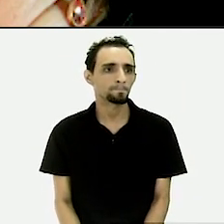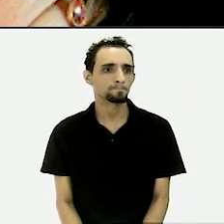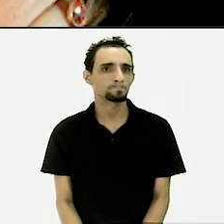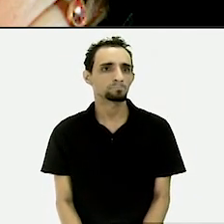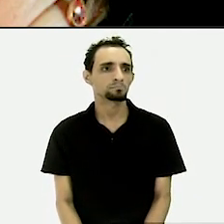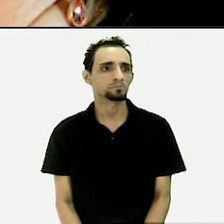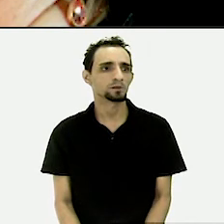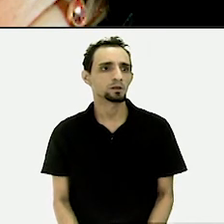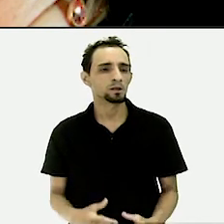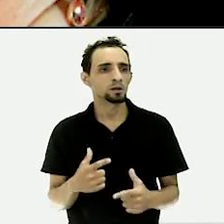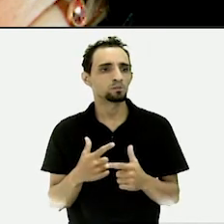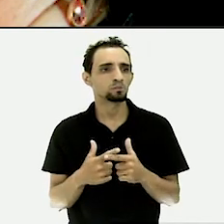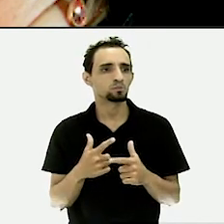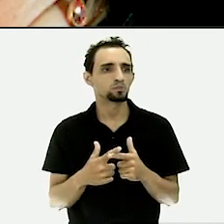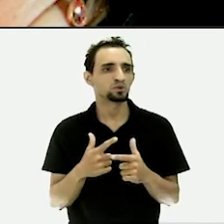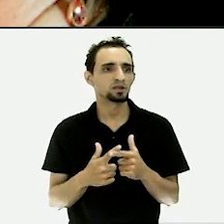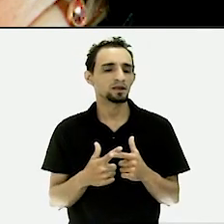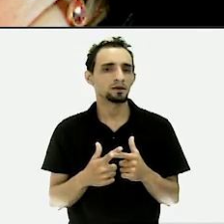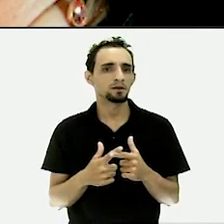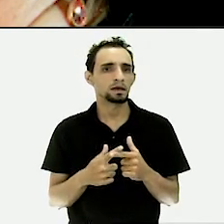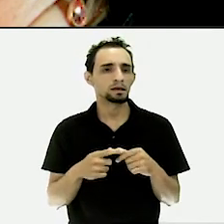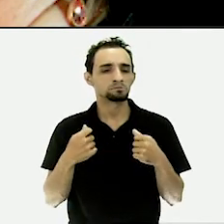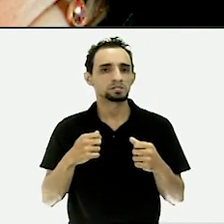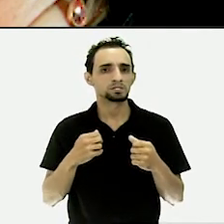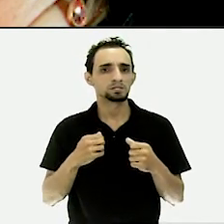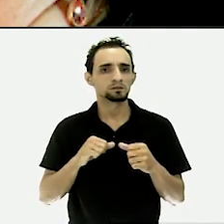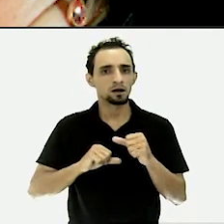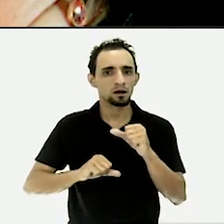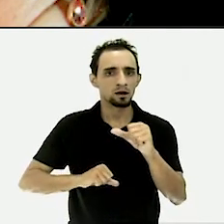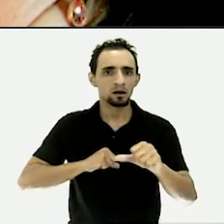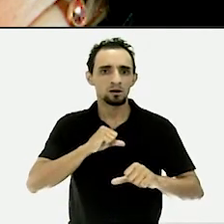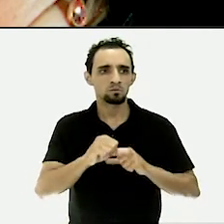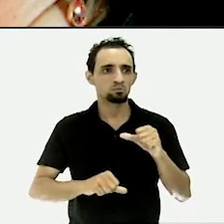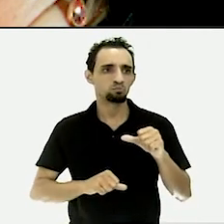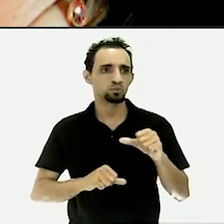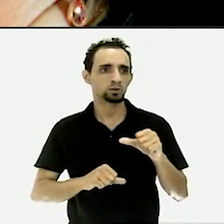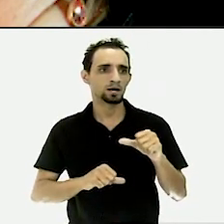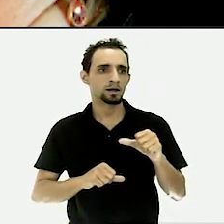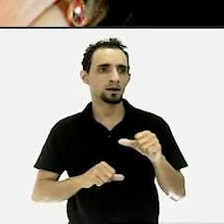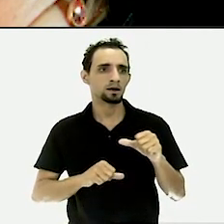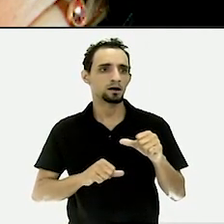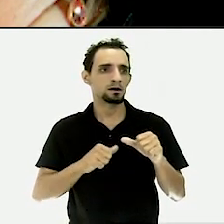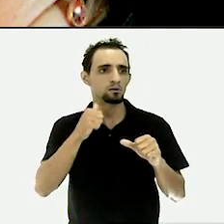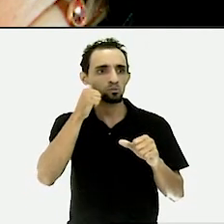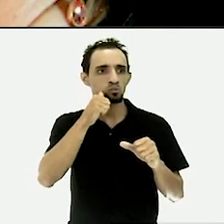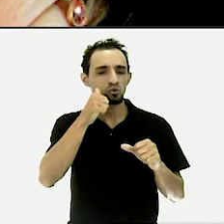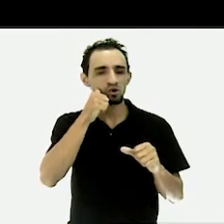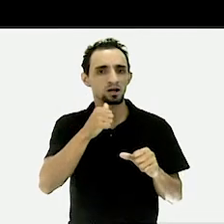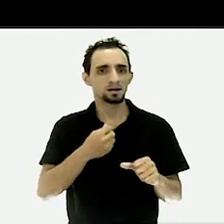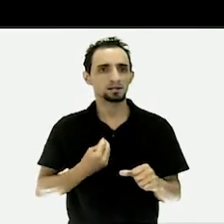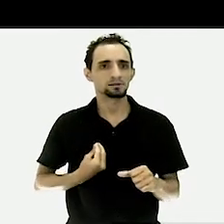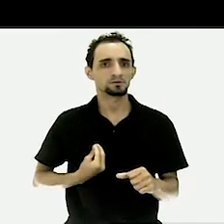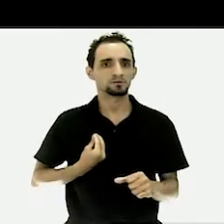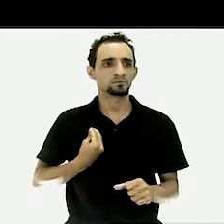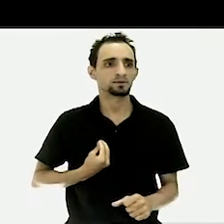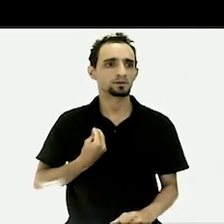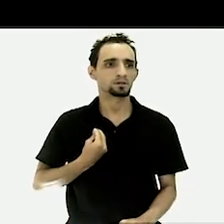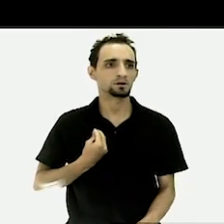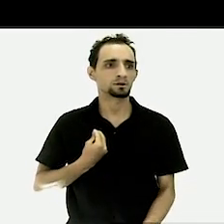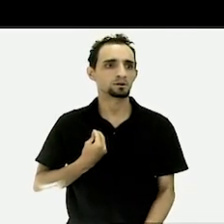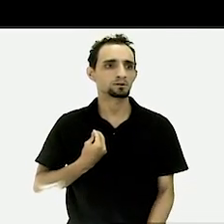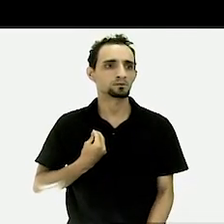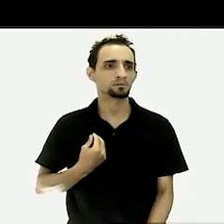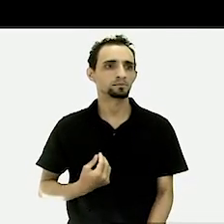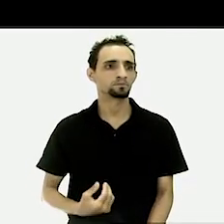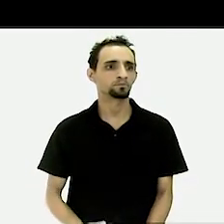poder ajudá-las. Não vamos deixar que o pior aconteça. Não vamos deixar que pessoas como essa, que vai em rede